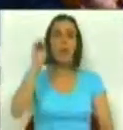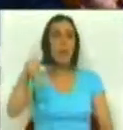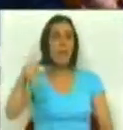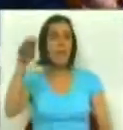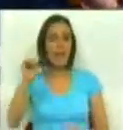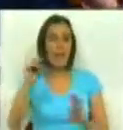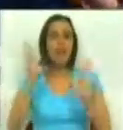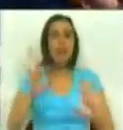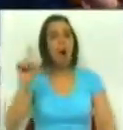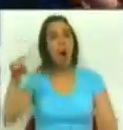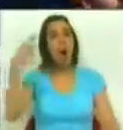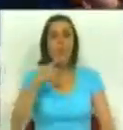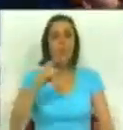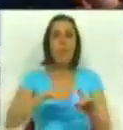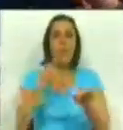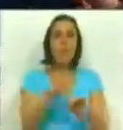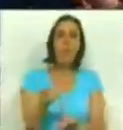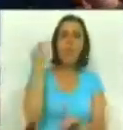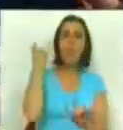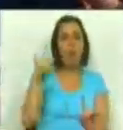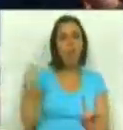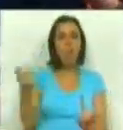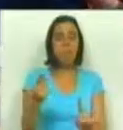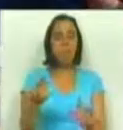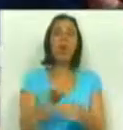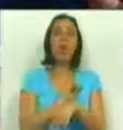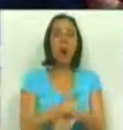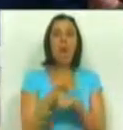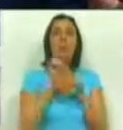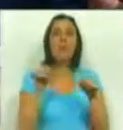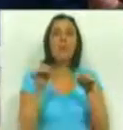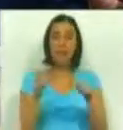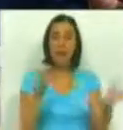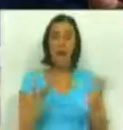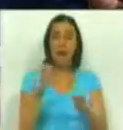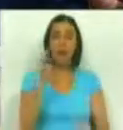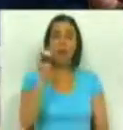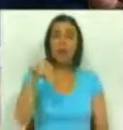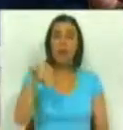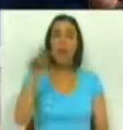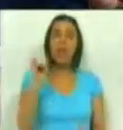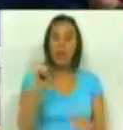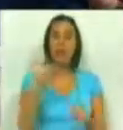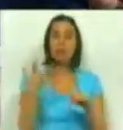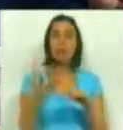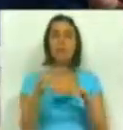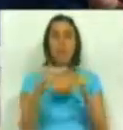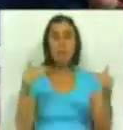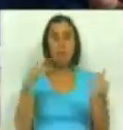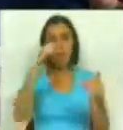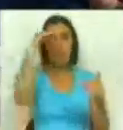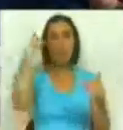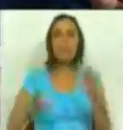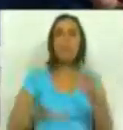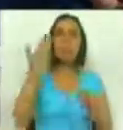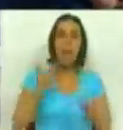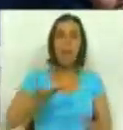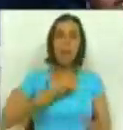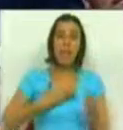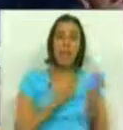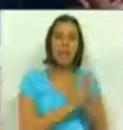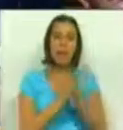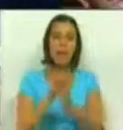SNS, já o deviam ter feito há mais de um ano atrás. Desde logo, porque foi nessa altura que o SNS atingiu o seu ponto crítico, quando a